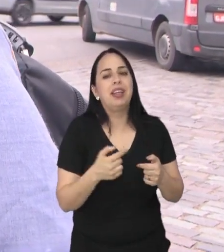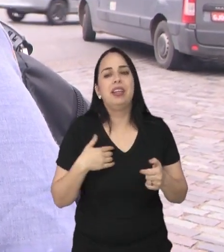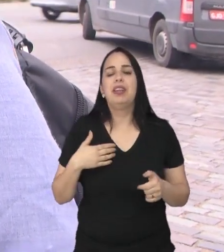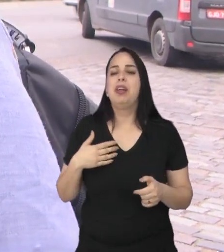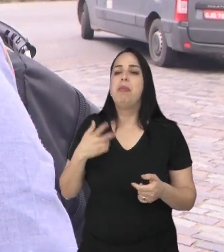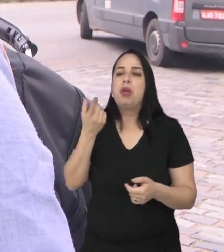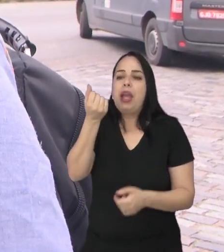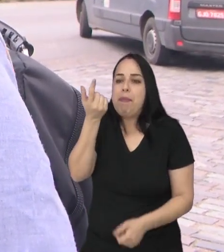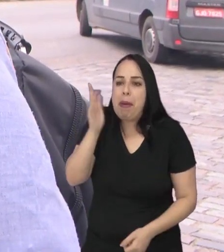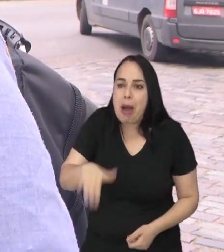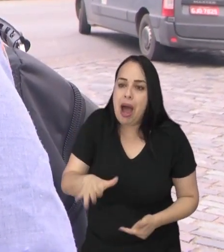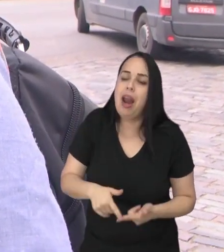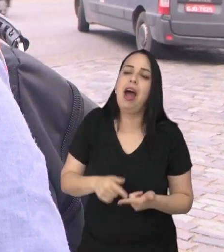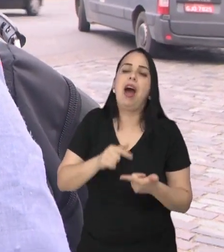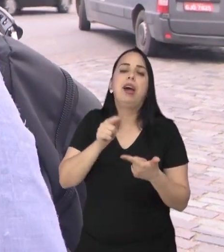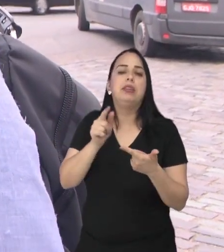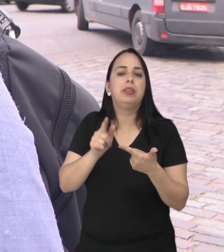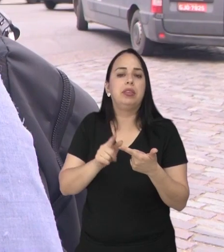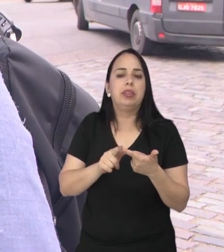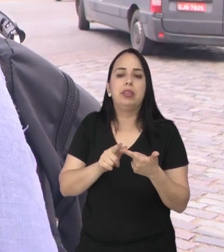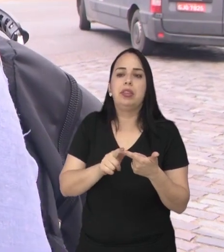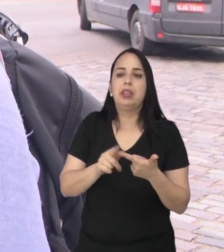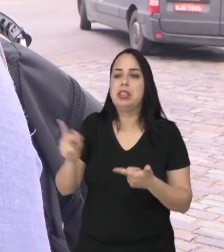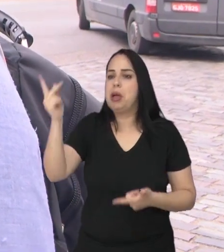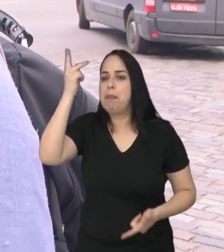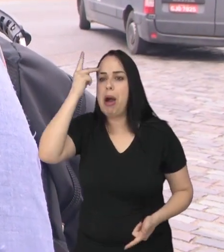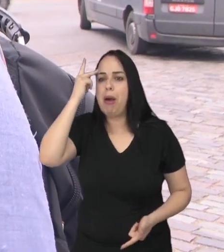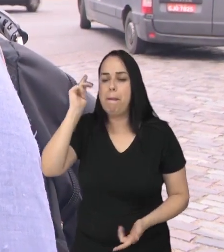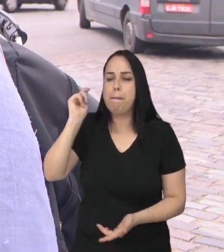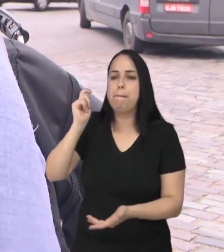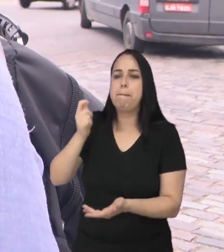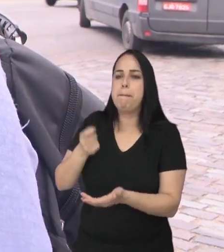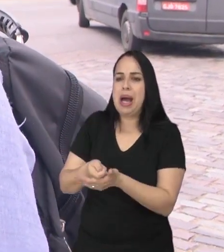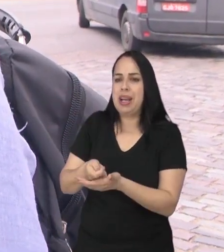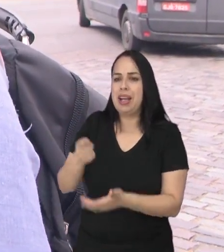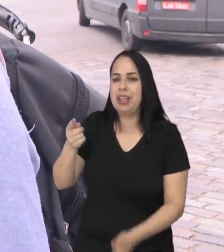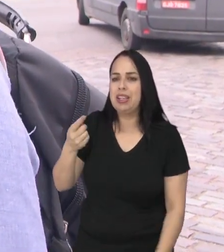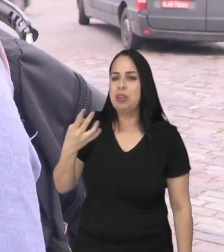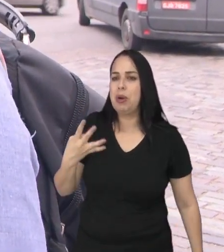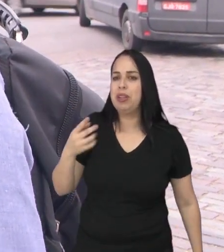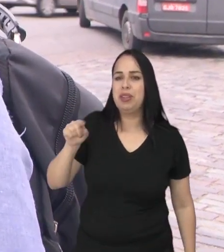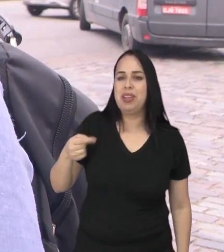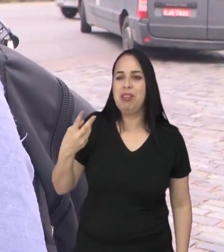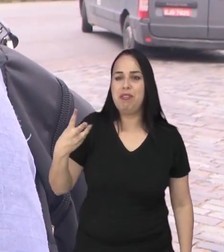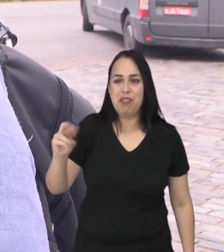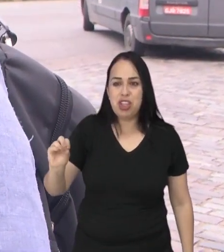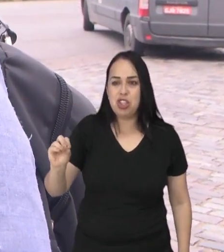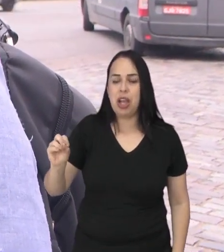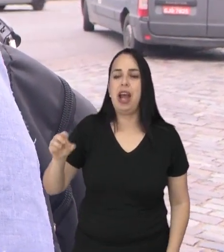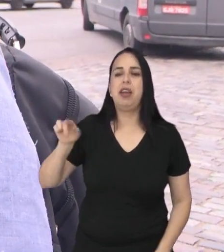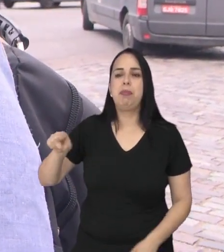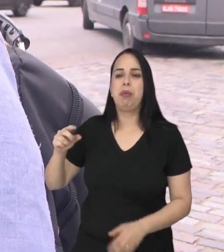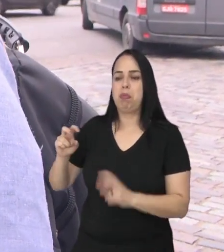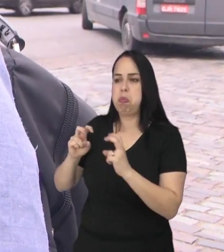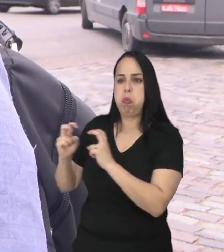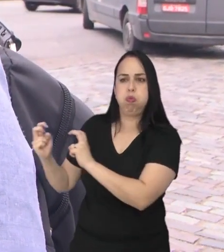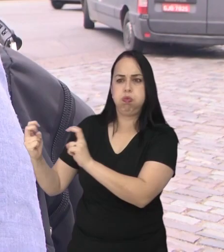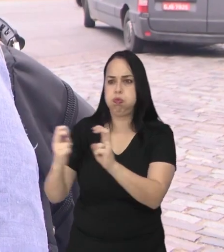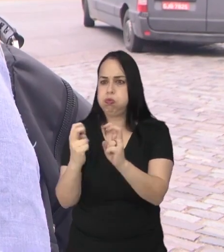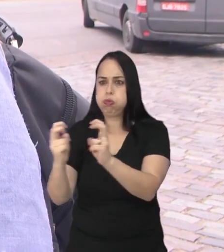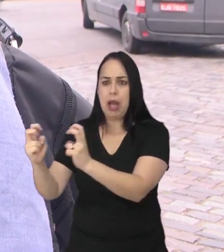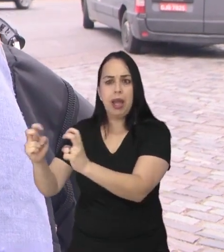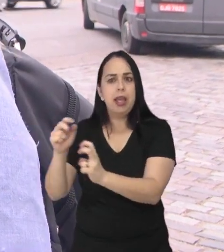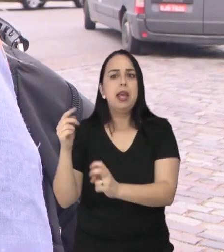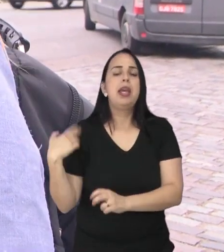acesso, né? A custo da passagem. Vamos supor, São Paulo você paga R$ 4,20 numa passagem e você roda São Paulo inteiro, né? Você vai de ponta a ponta de